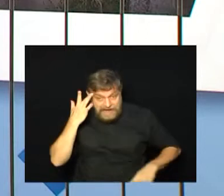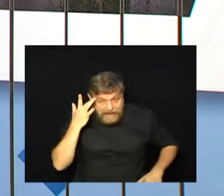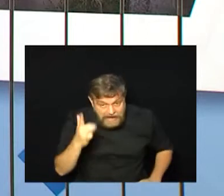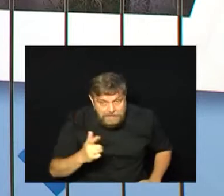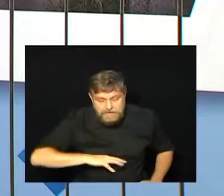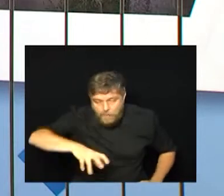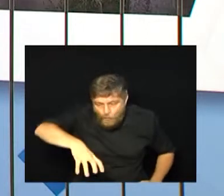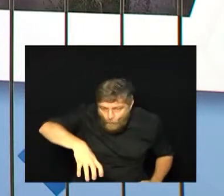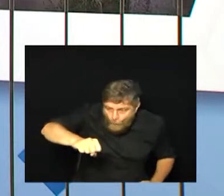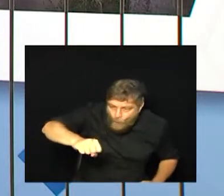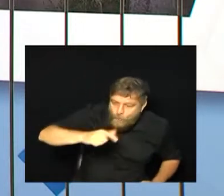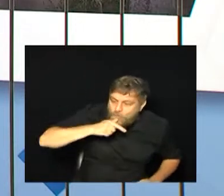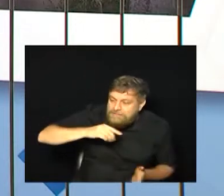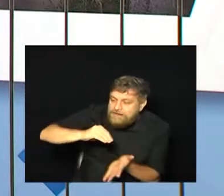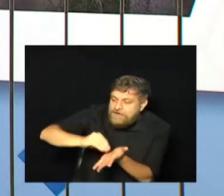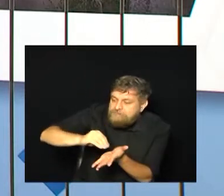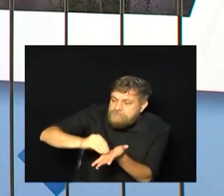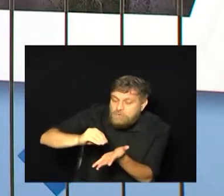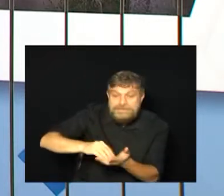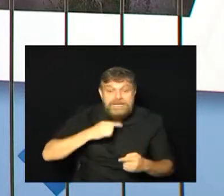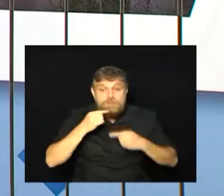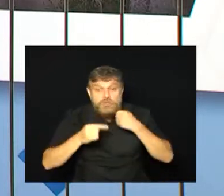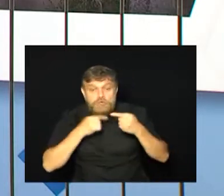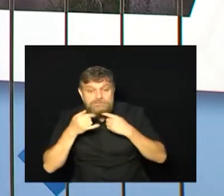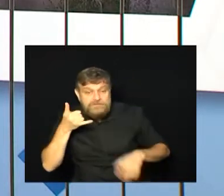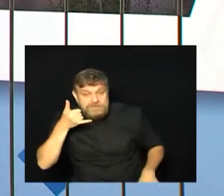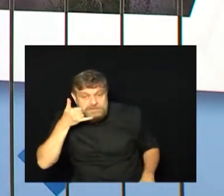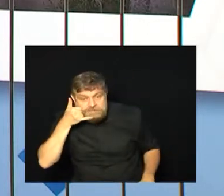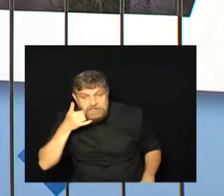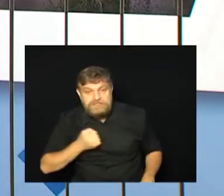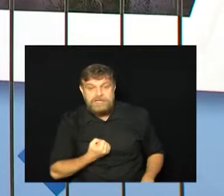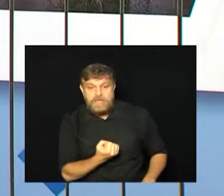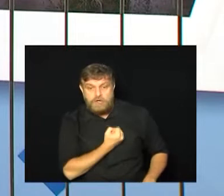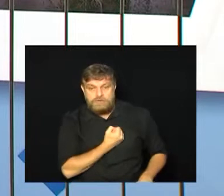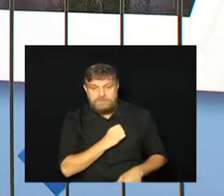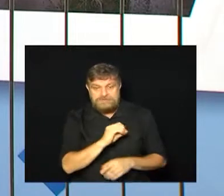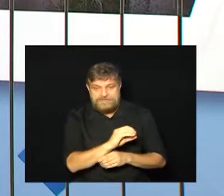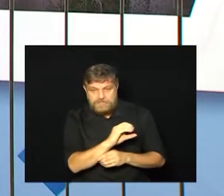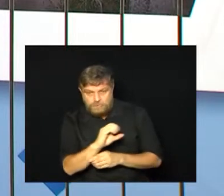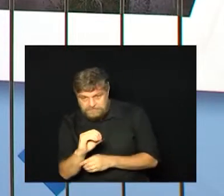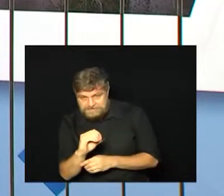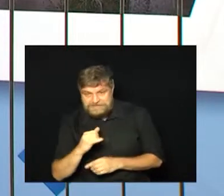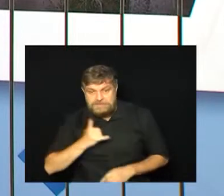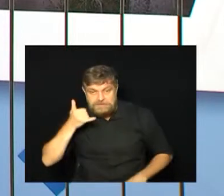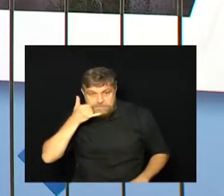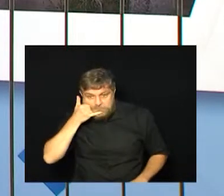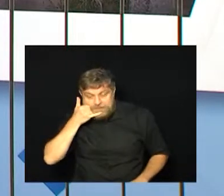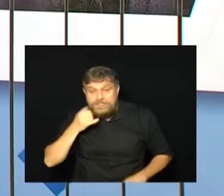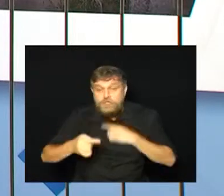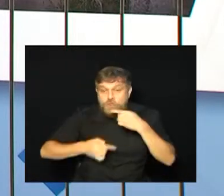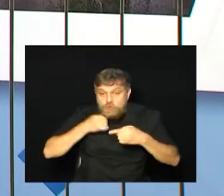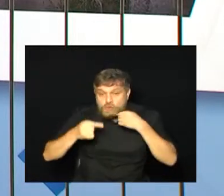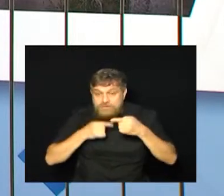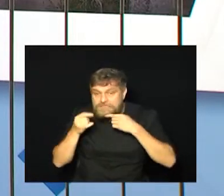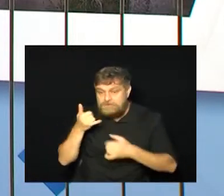vai faltar. E em caso de dúvida, olha só, é só ligar no 0800 772